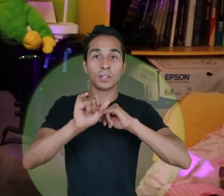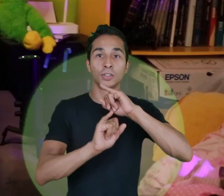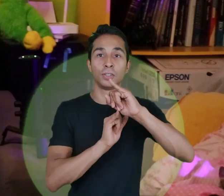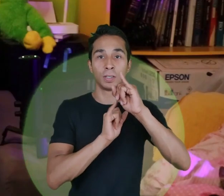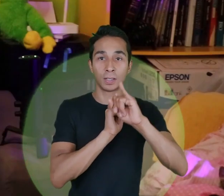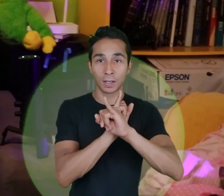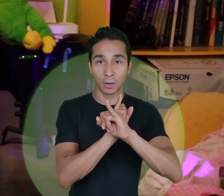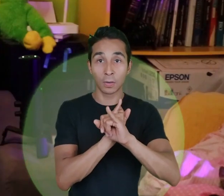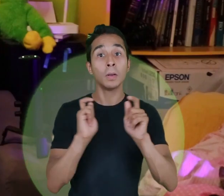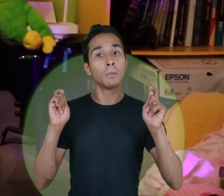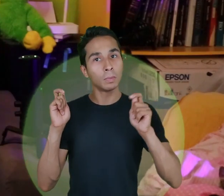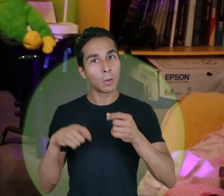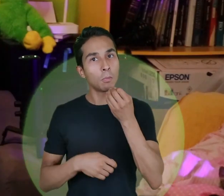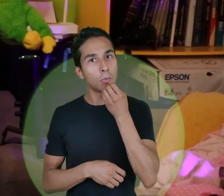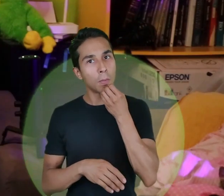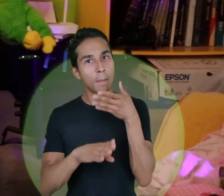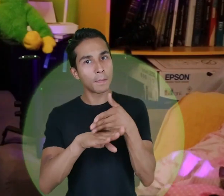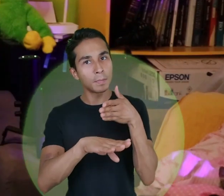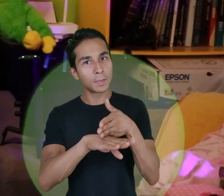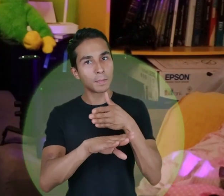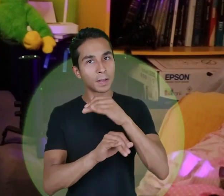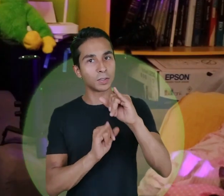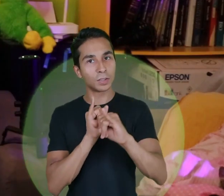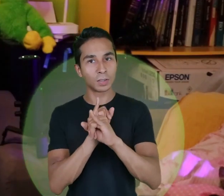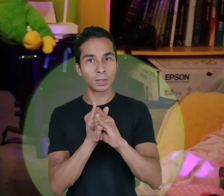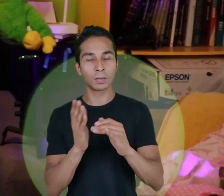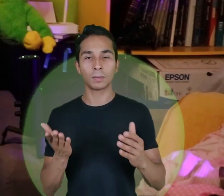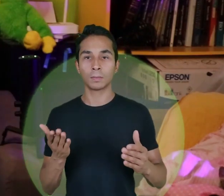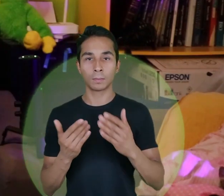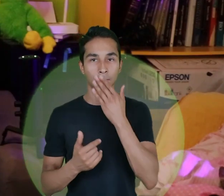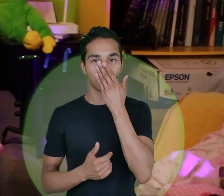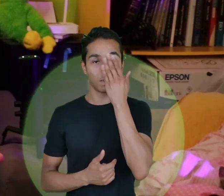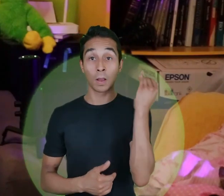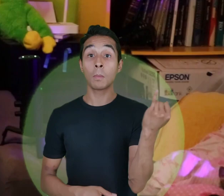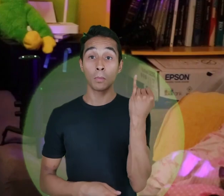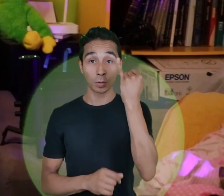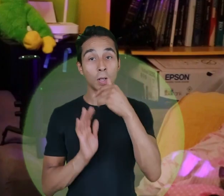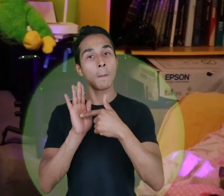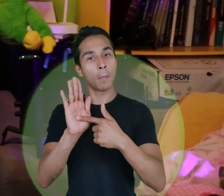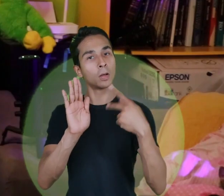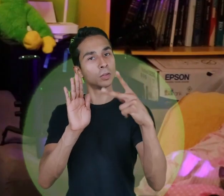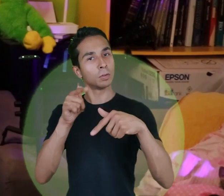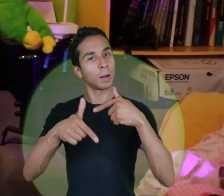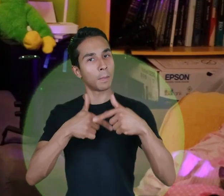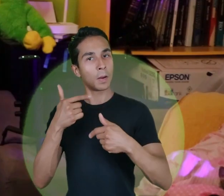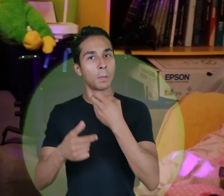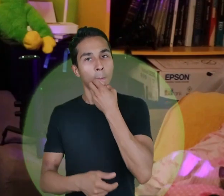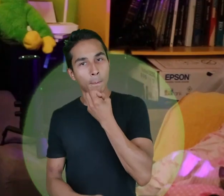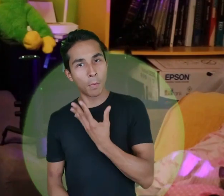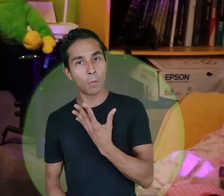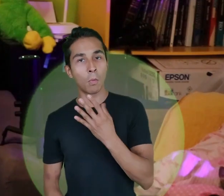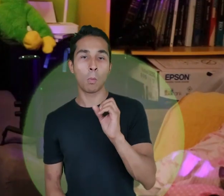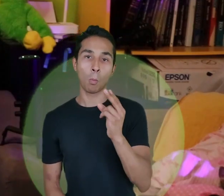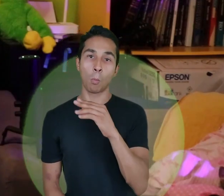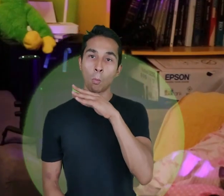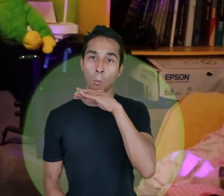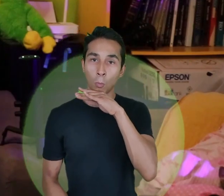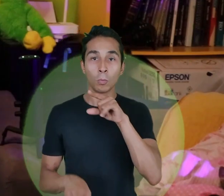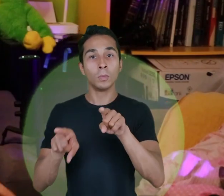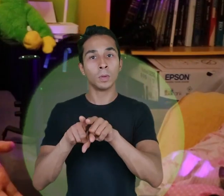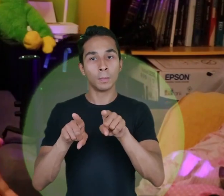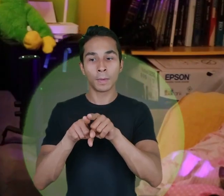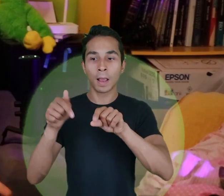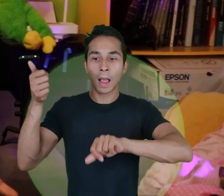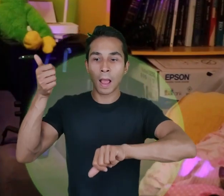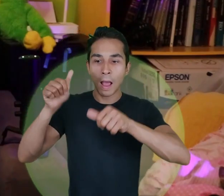pode mandar aí. Essas premiações, elas são importantes não só para validar o seu trabalho como bom ou ruim, mas para, tipo, isso ser